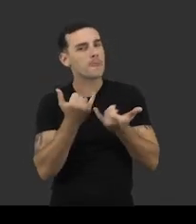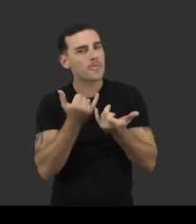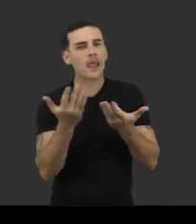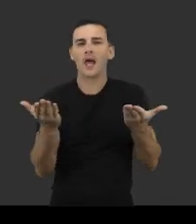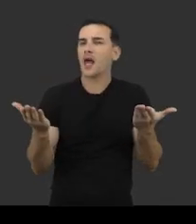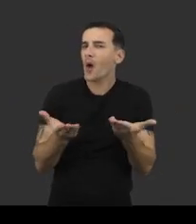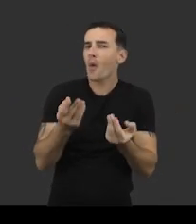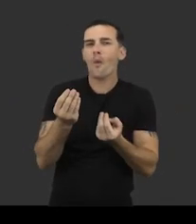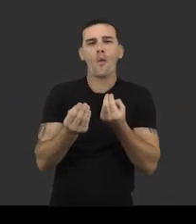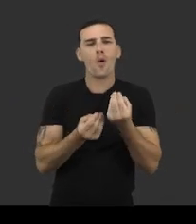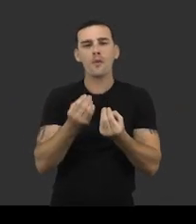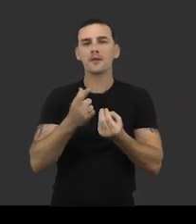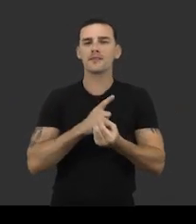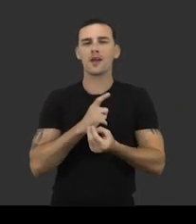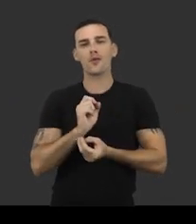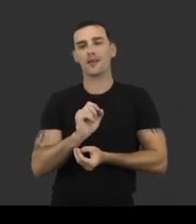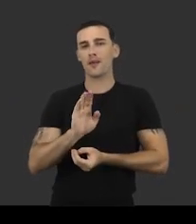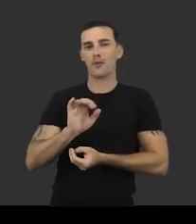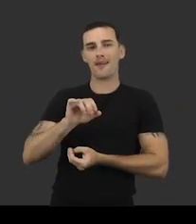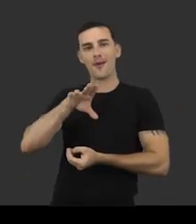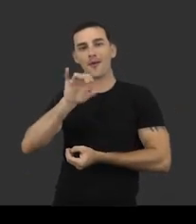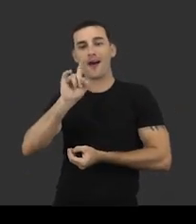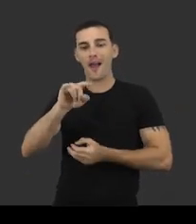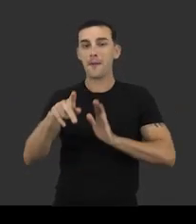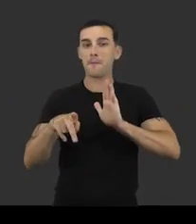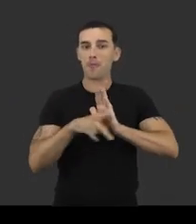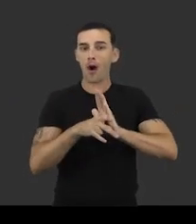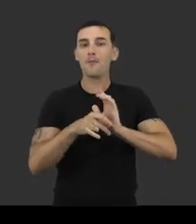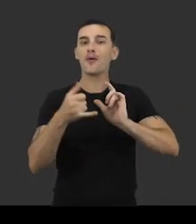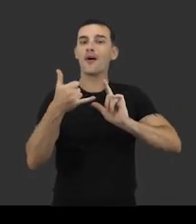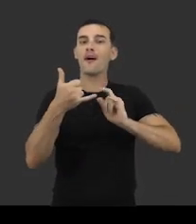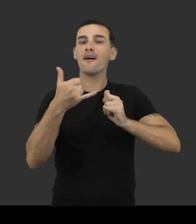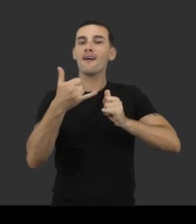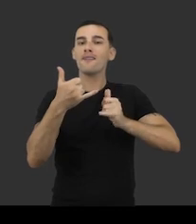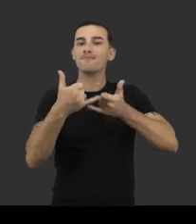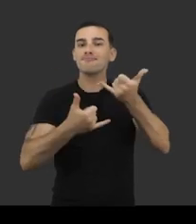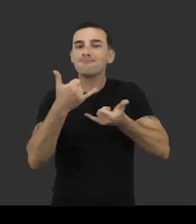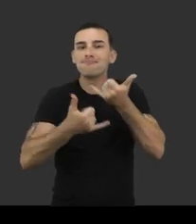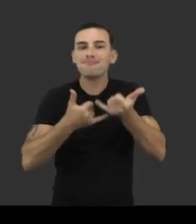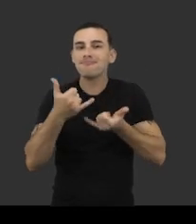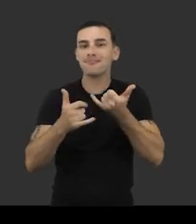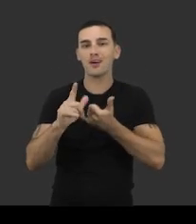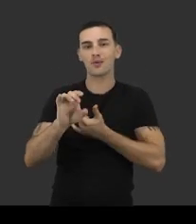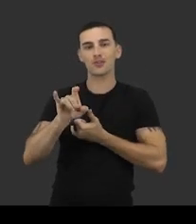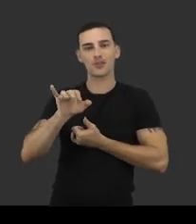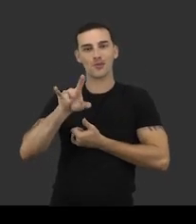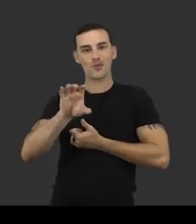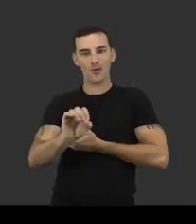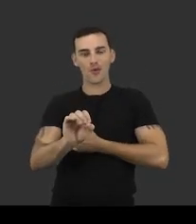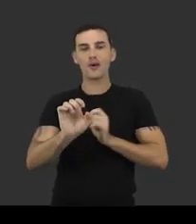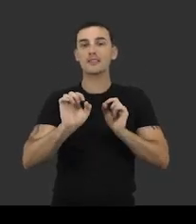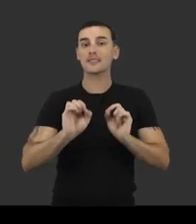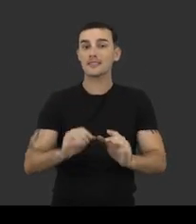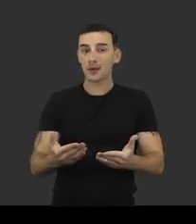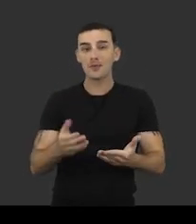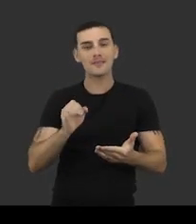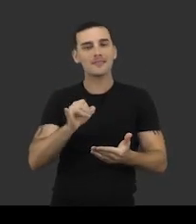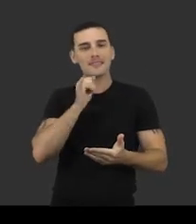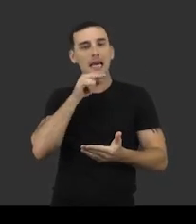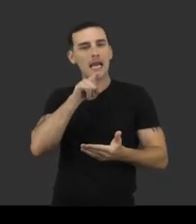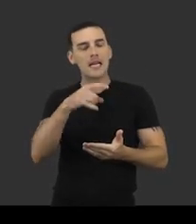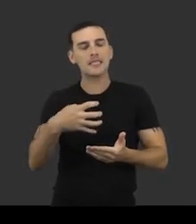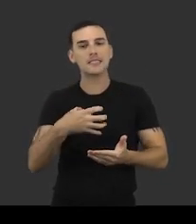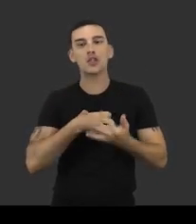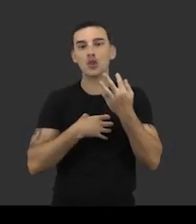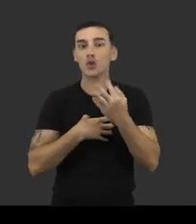com os bonecos, o material lúdico. Né? Não dá, não dá. Então, às vezes, se esse paciente tem dor, eu vou ter que